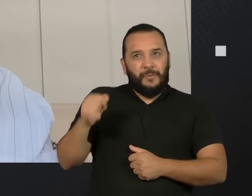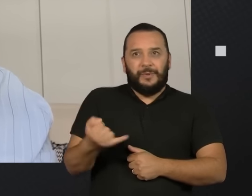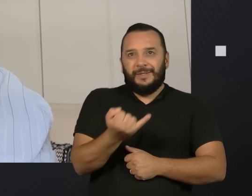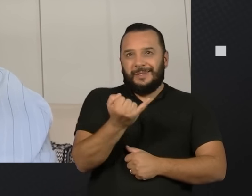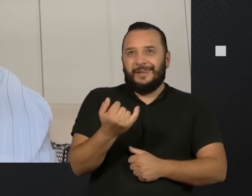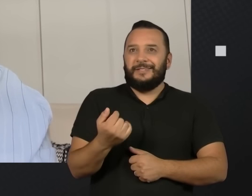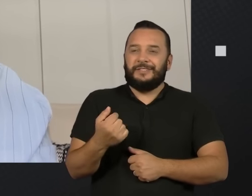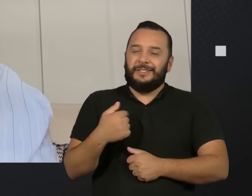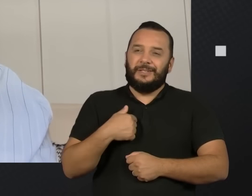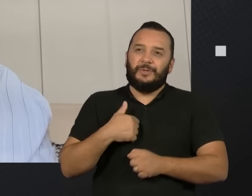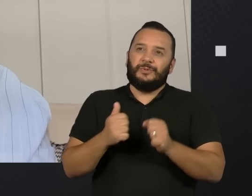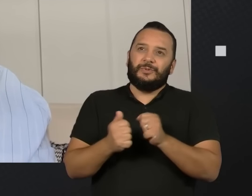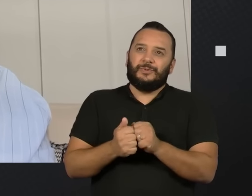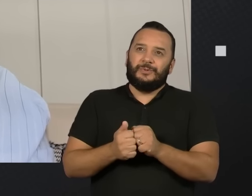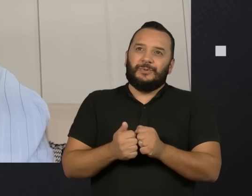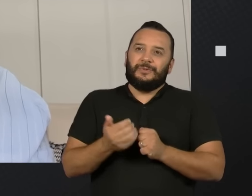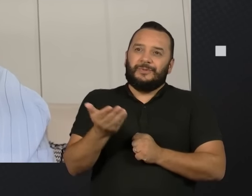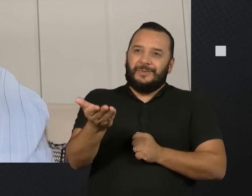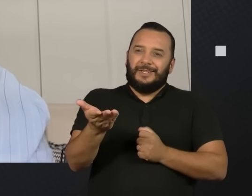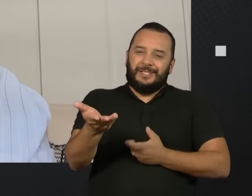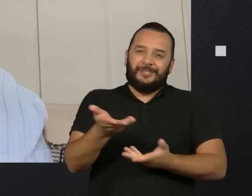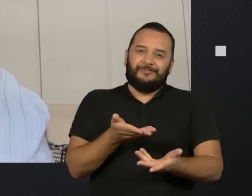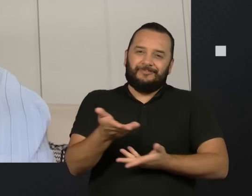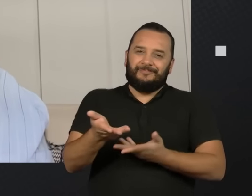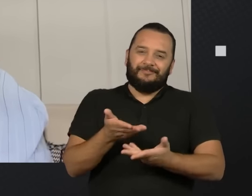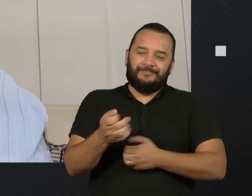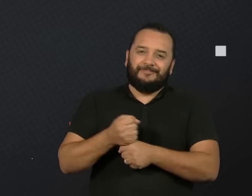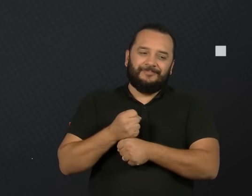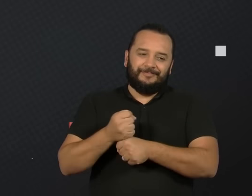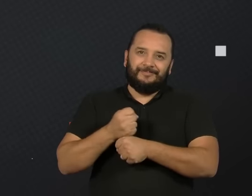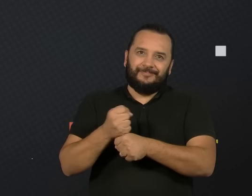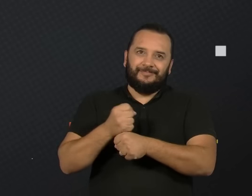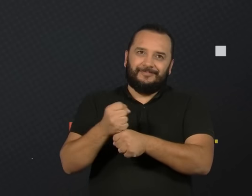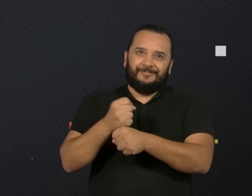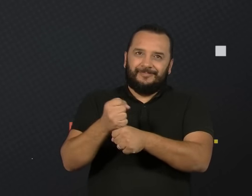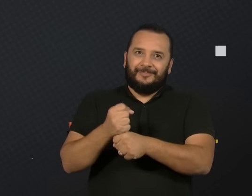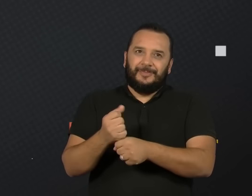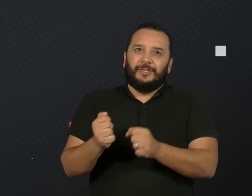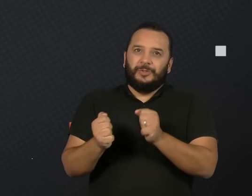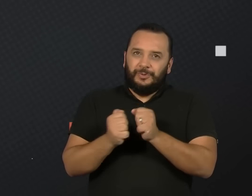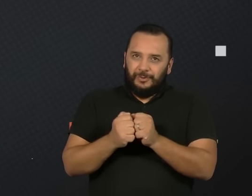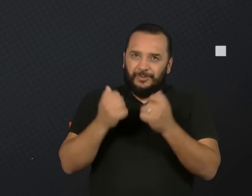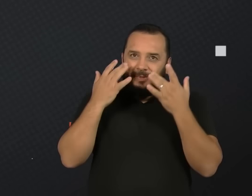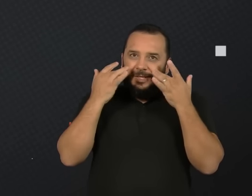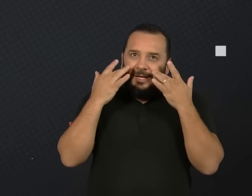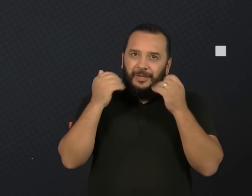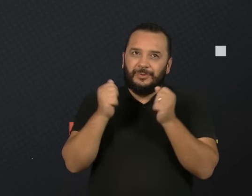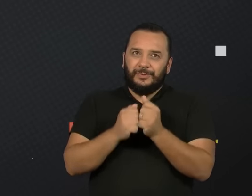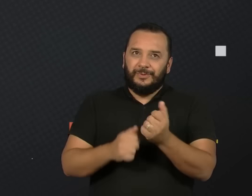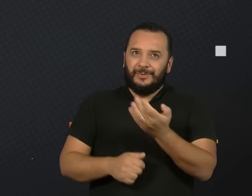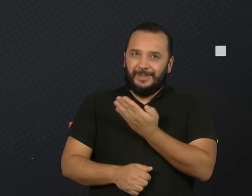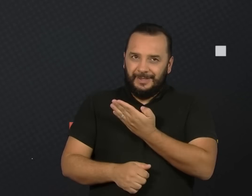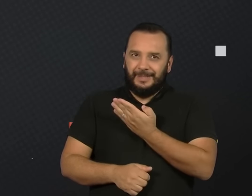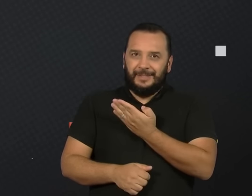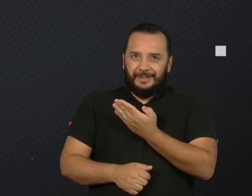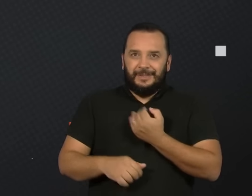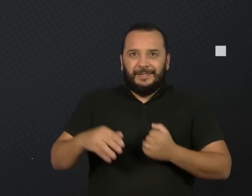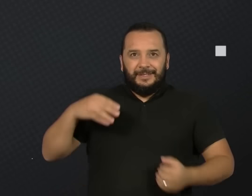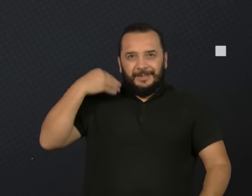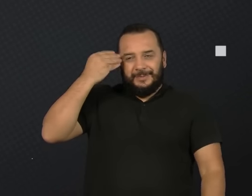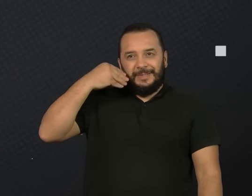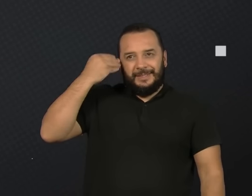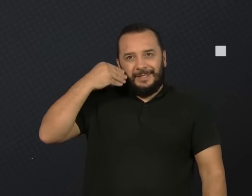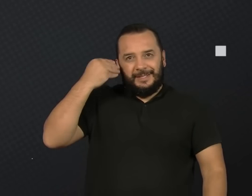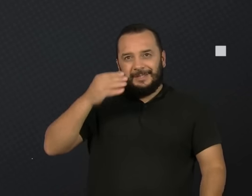dividir com ele durante alguns anos o camarim e o palco. E foi uma das experiências